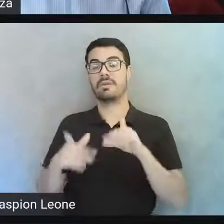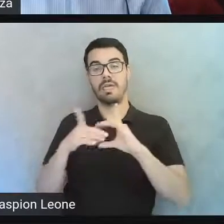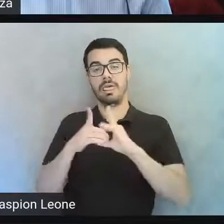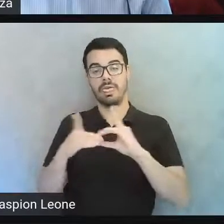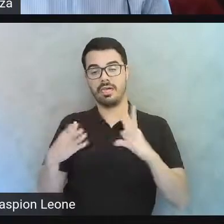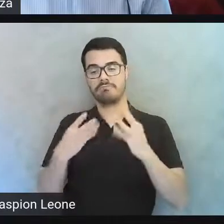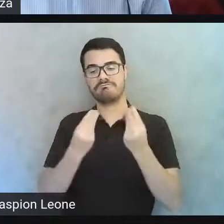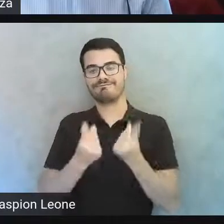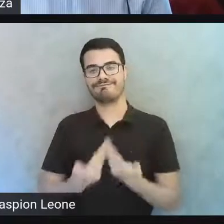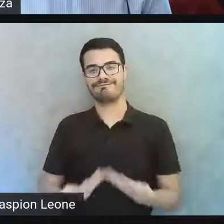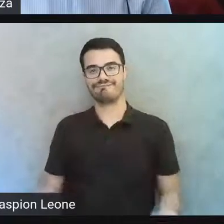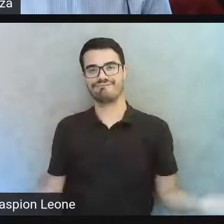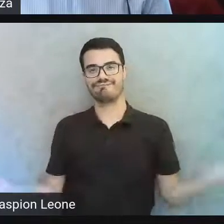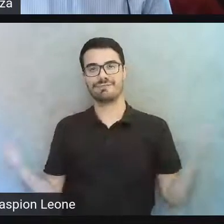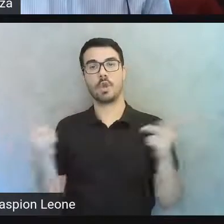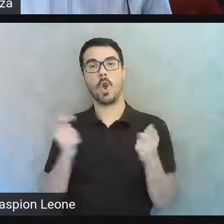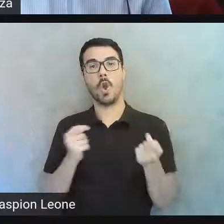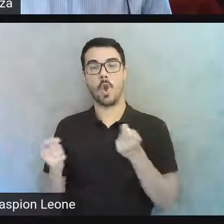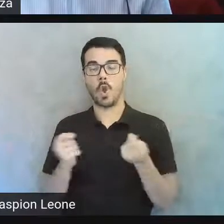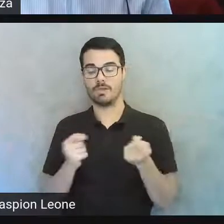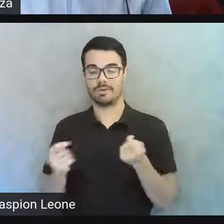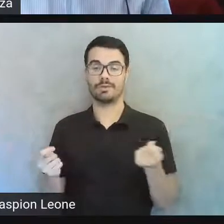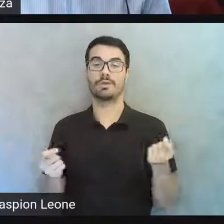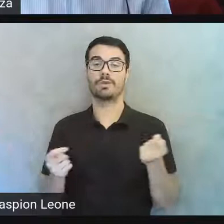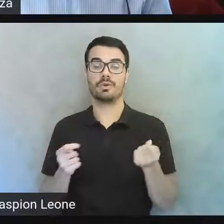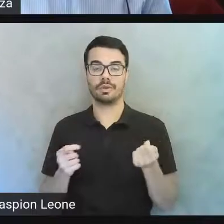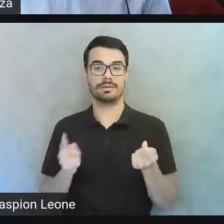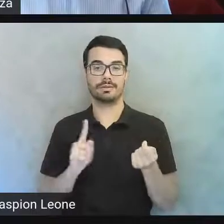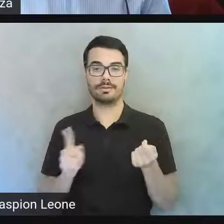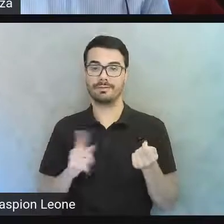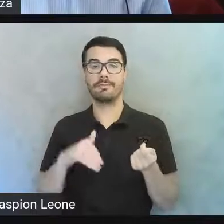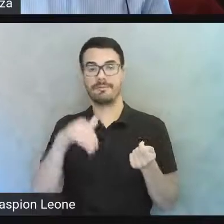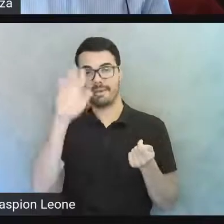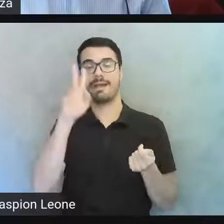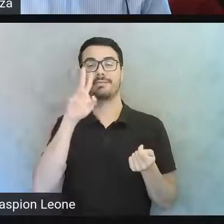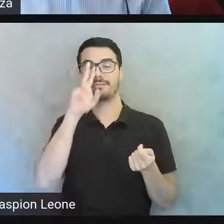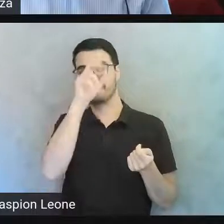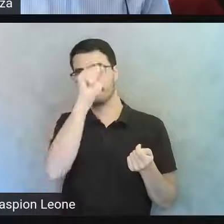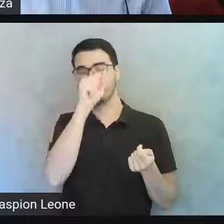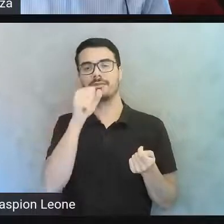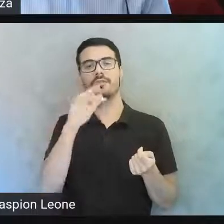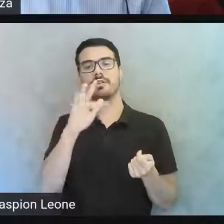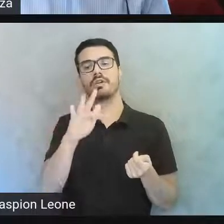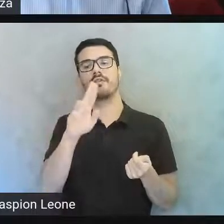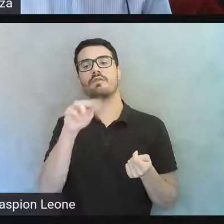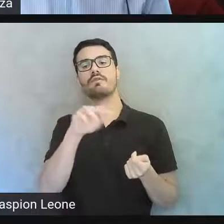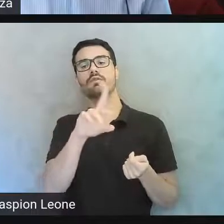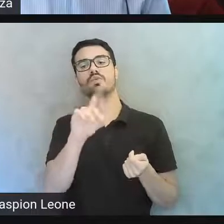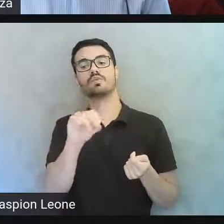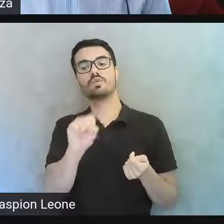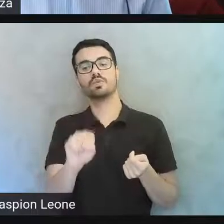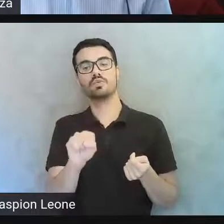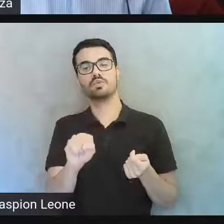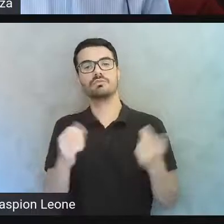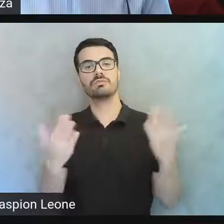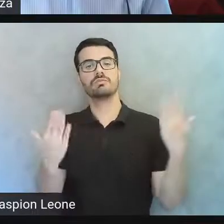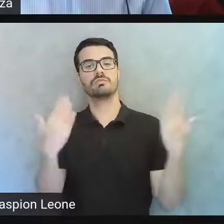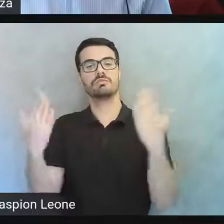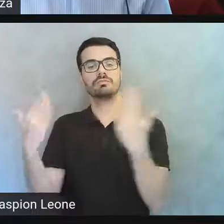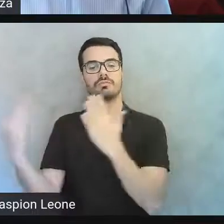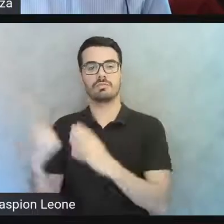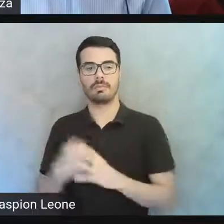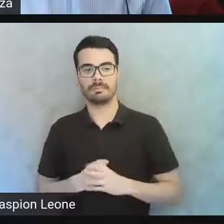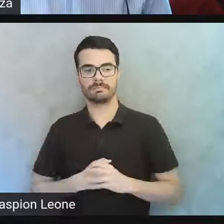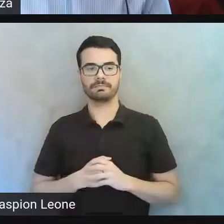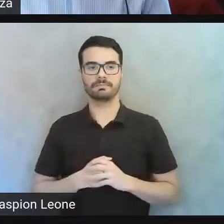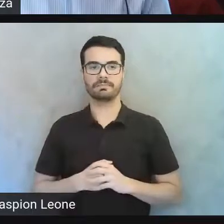além do descontrole sobre financiamento. Fundos pareados. Fundos pareados é uma ótima iniciativa, né? É